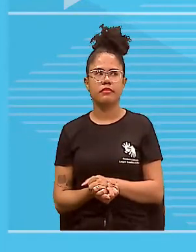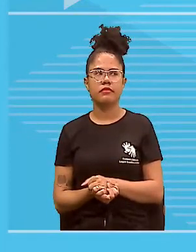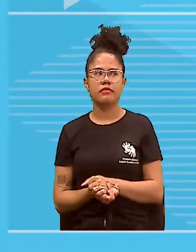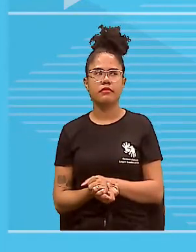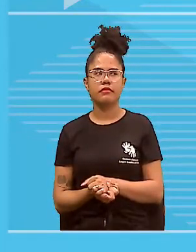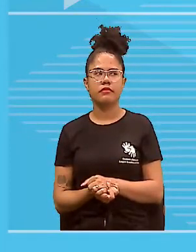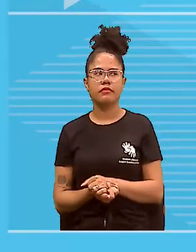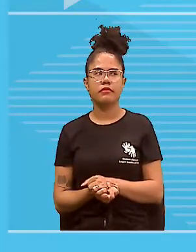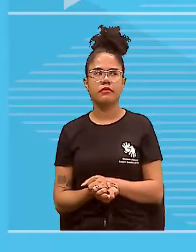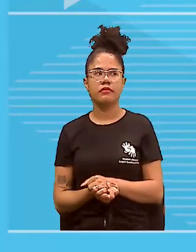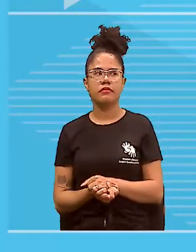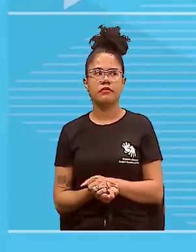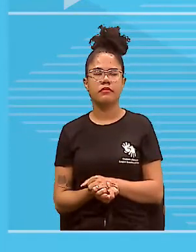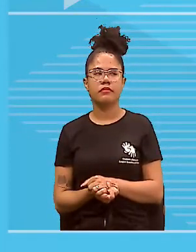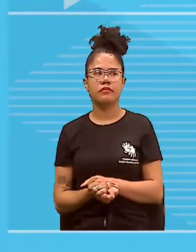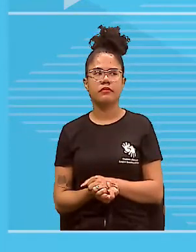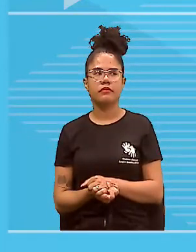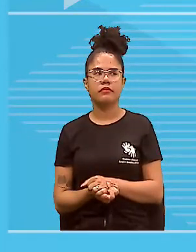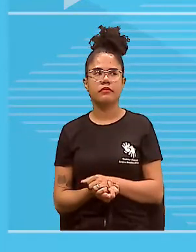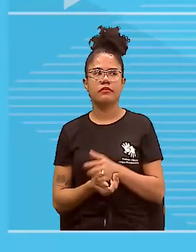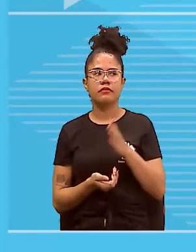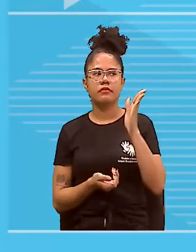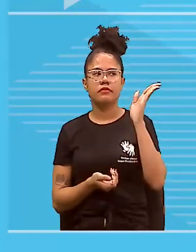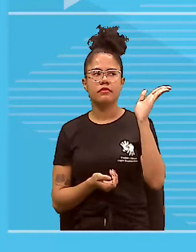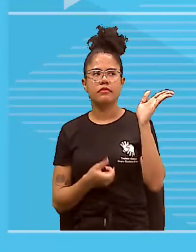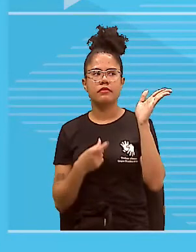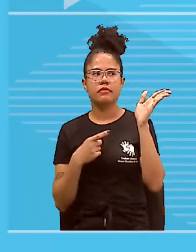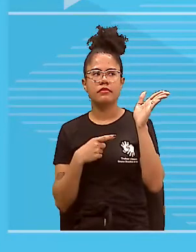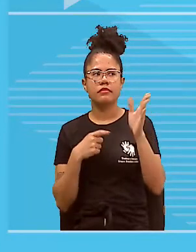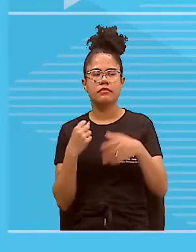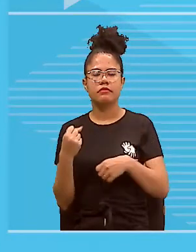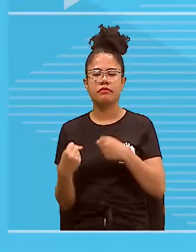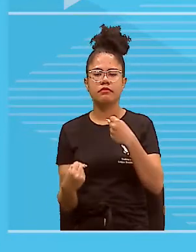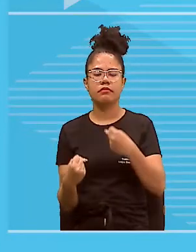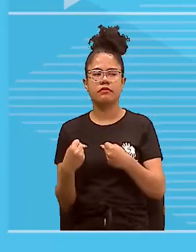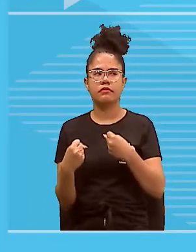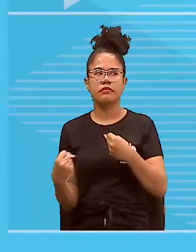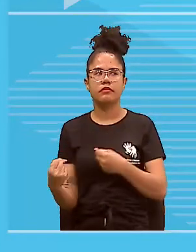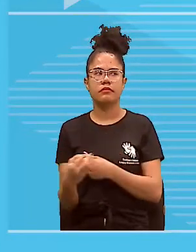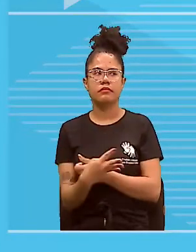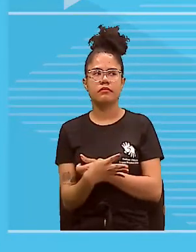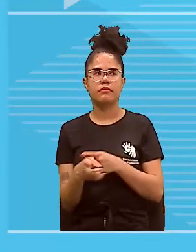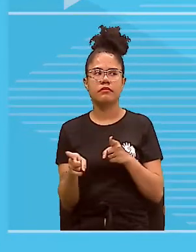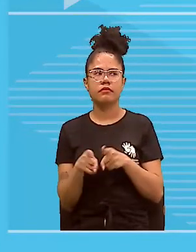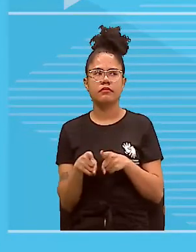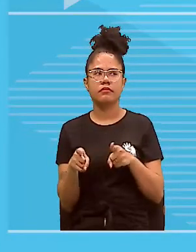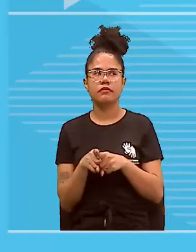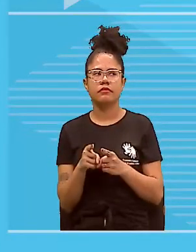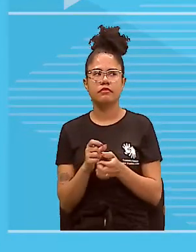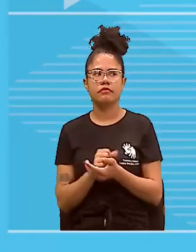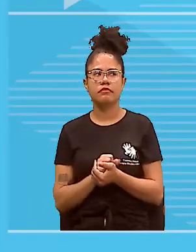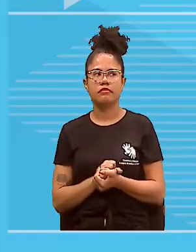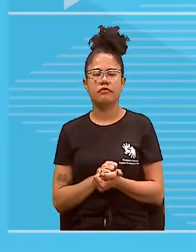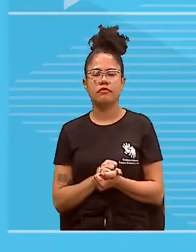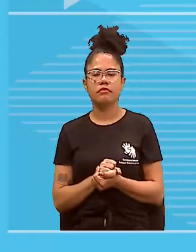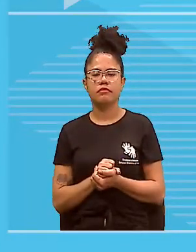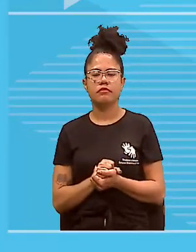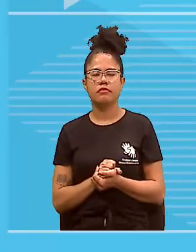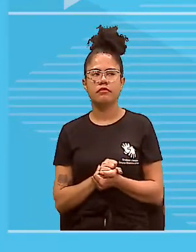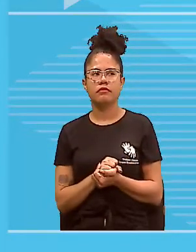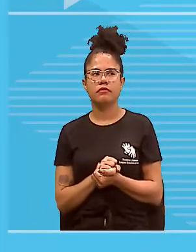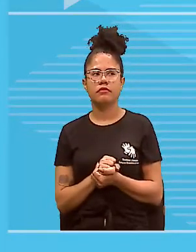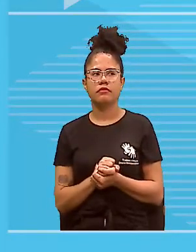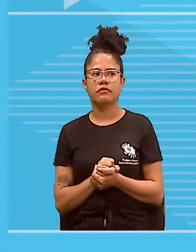Aero Willys depois a Willis foi comprada pela forte massa grande carro brasileiros